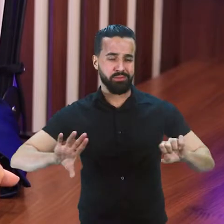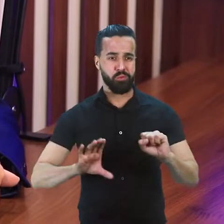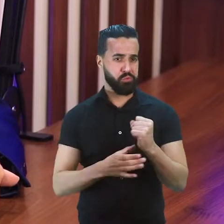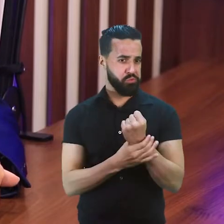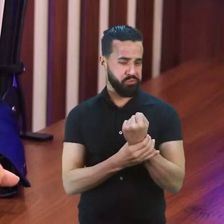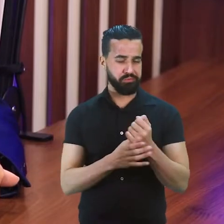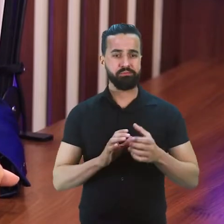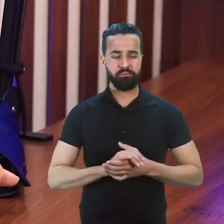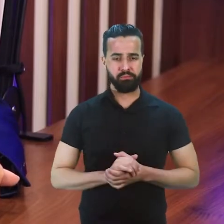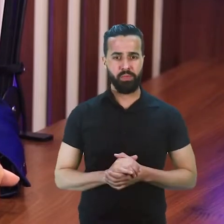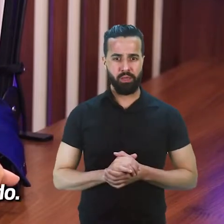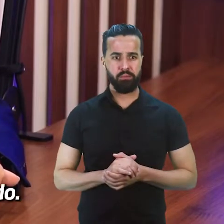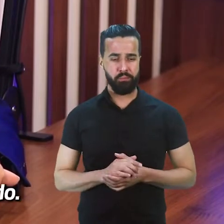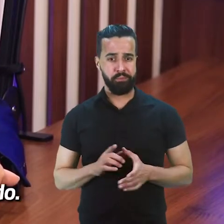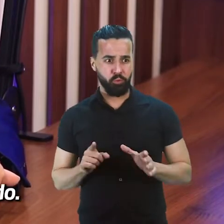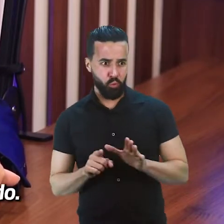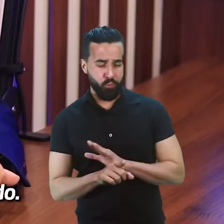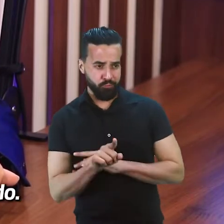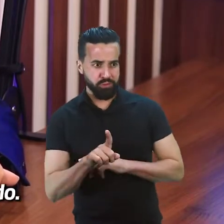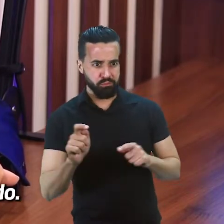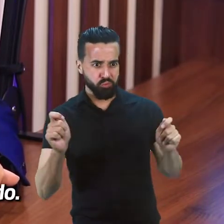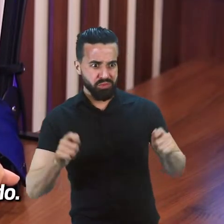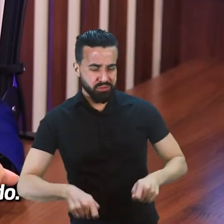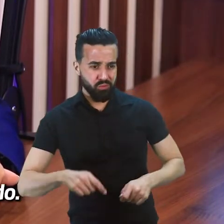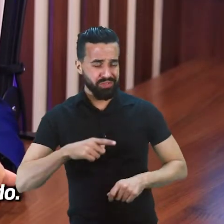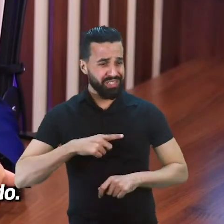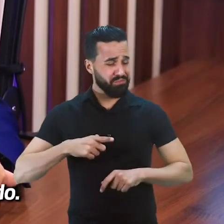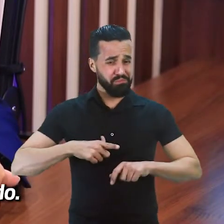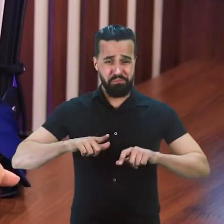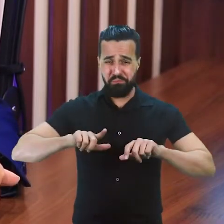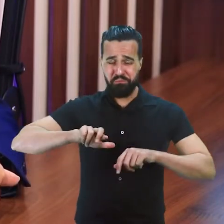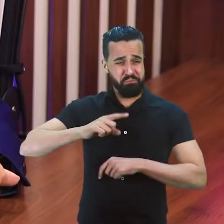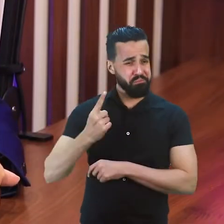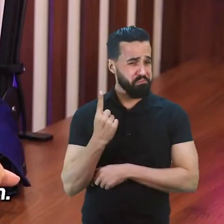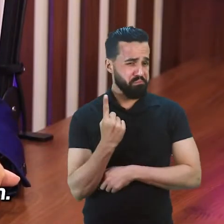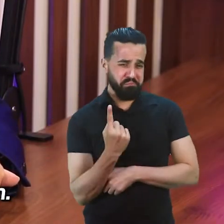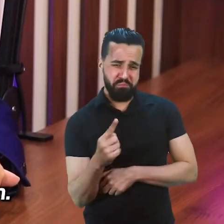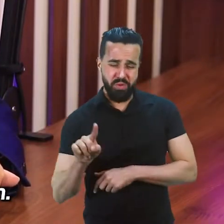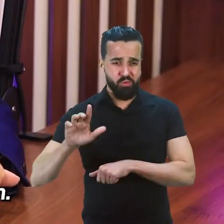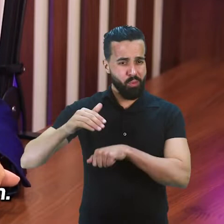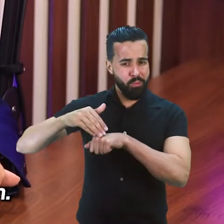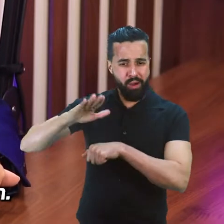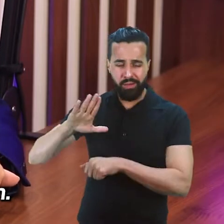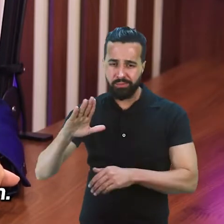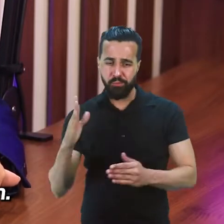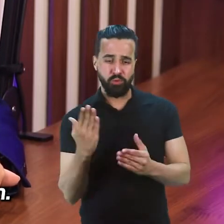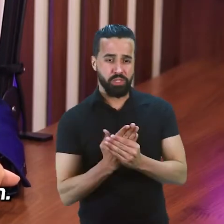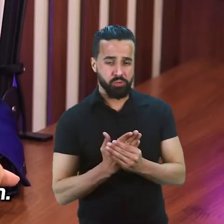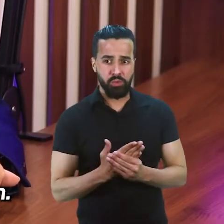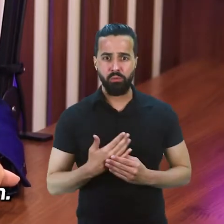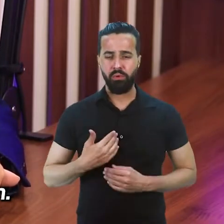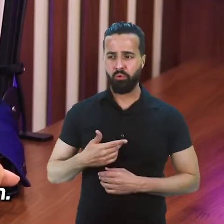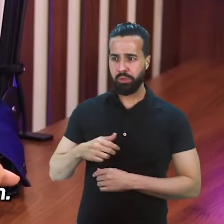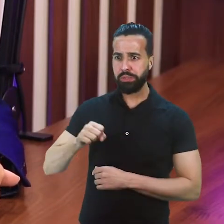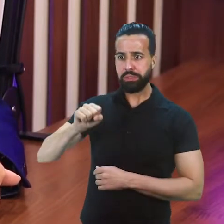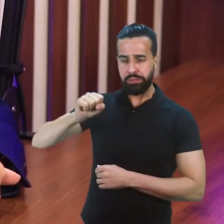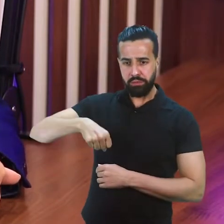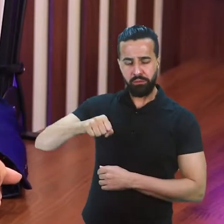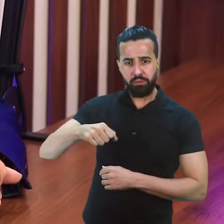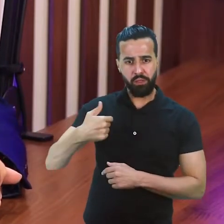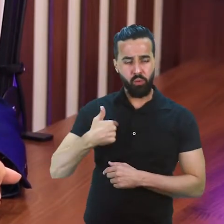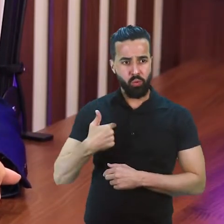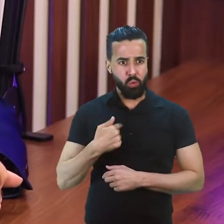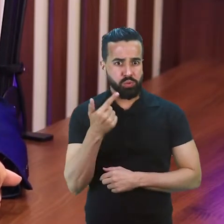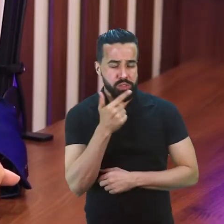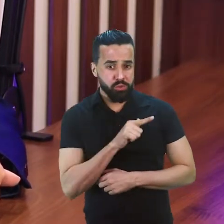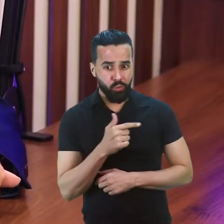tem condições, né, são milhares de processos no estado todo. E eu falei para ele, não, eu tenho estrutura para te atender, sim. A estrutura é